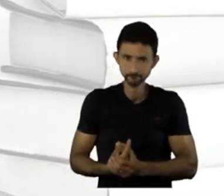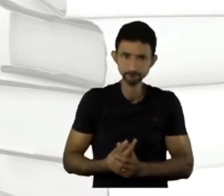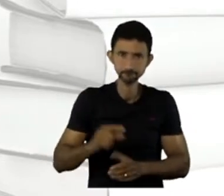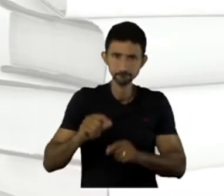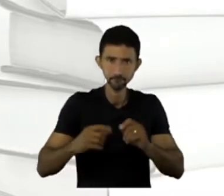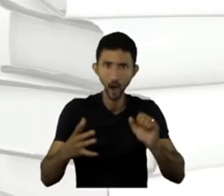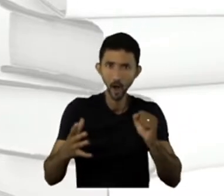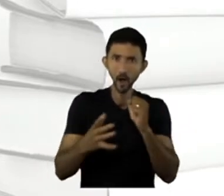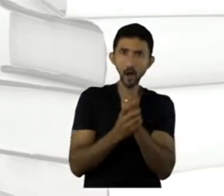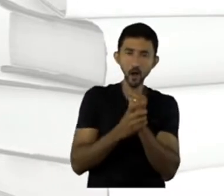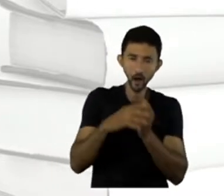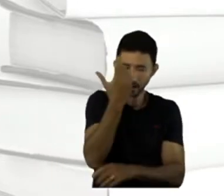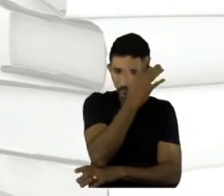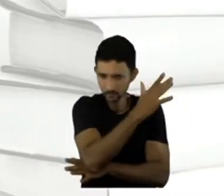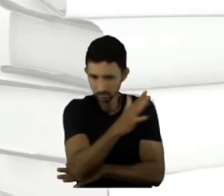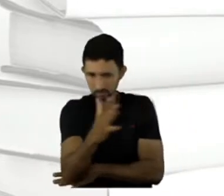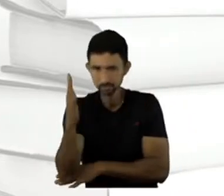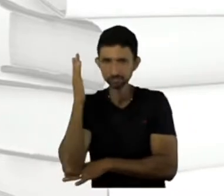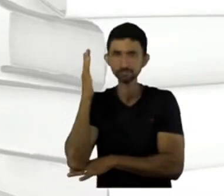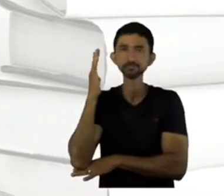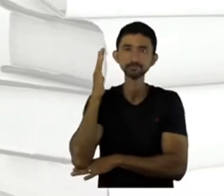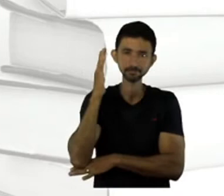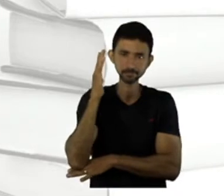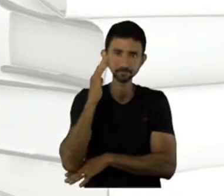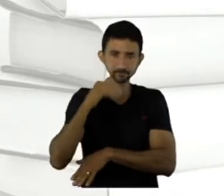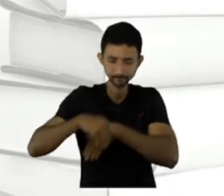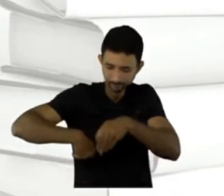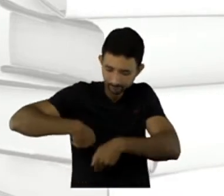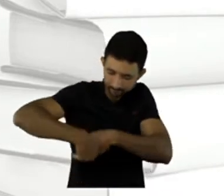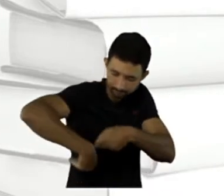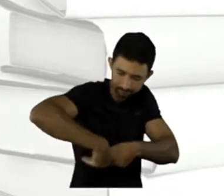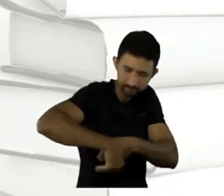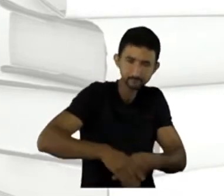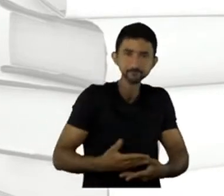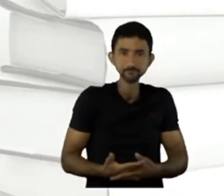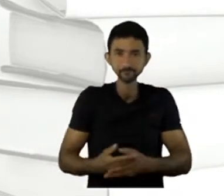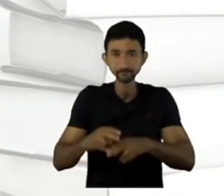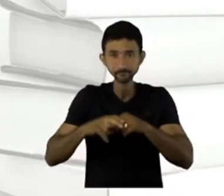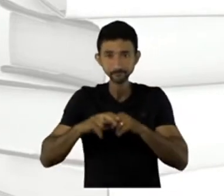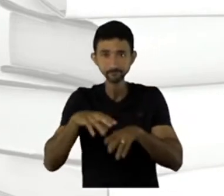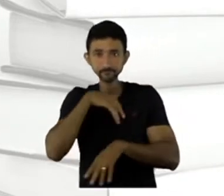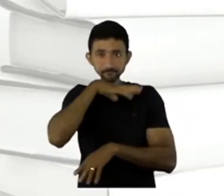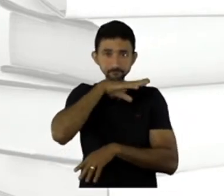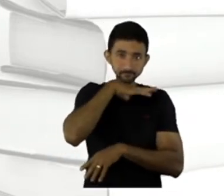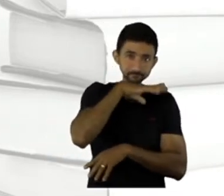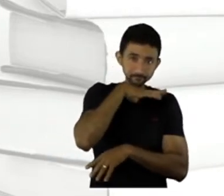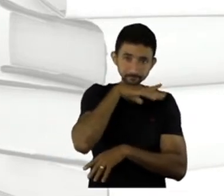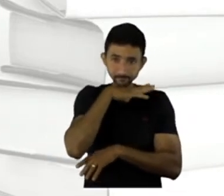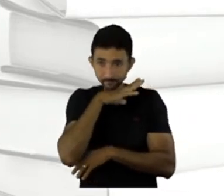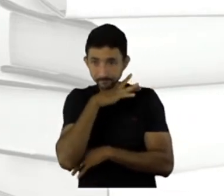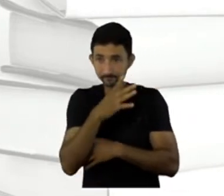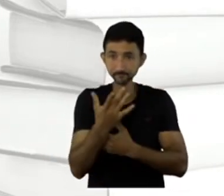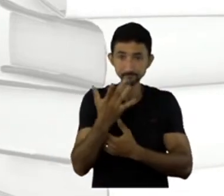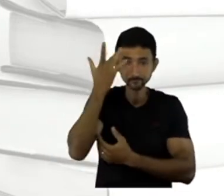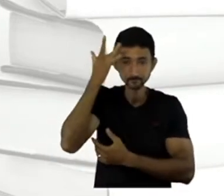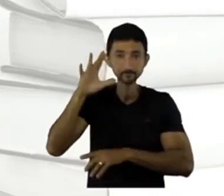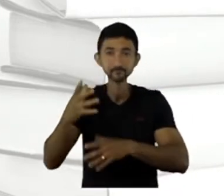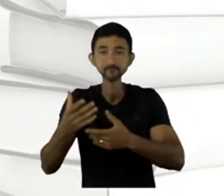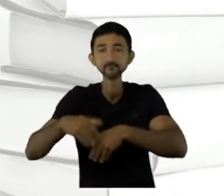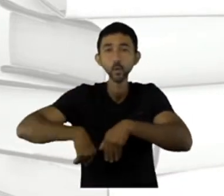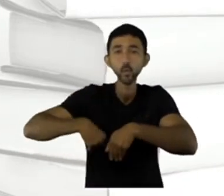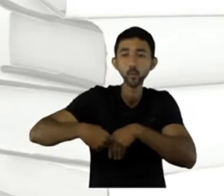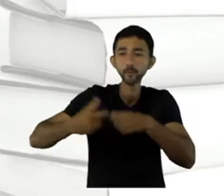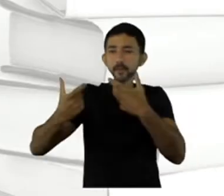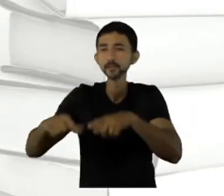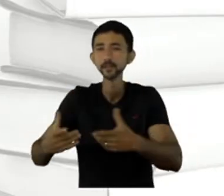curupira é o protetor da natureza. O curupira anda com os pés ao contrário. Por isso, os animais muitas vezes não sabem onde o curupira